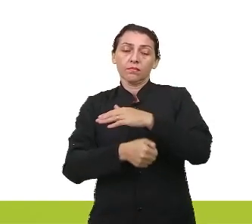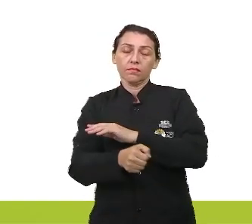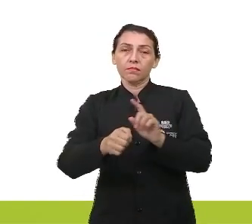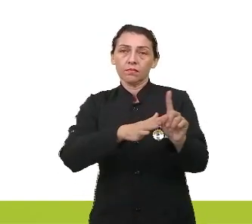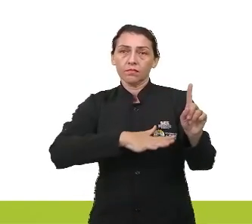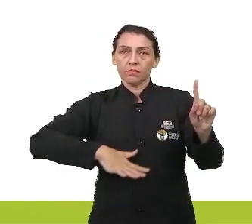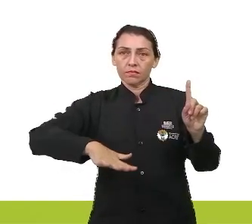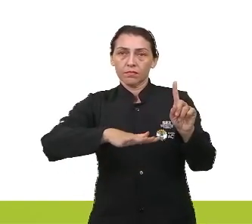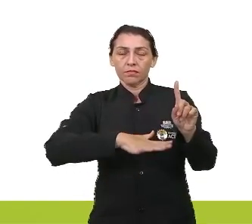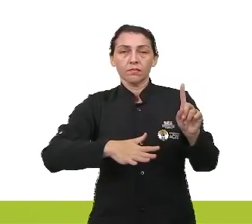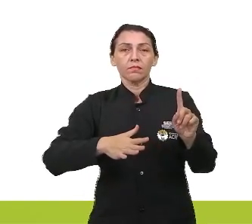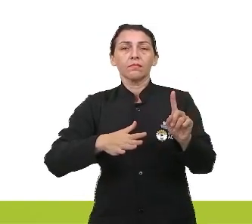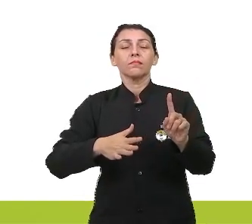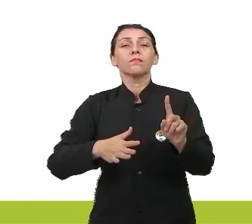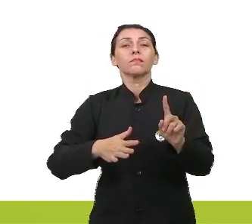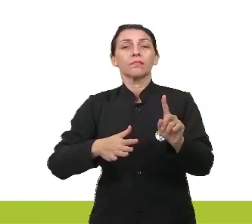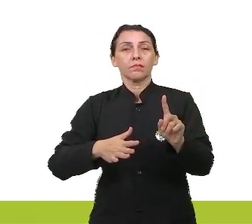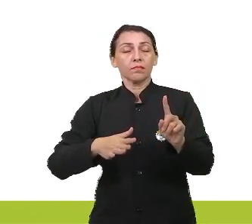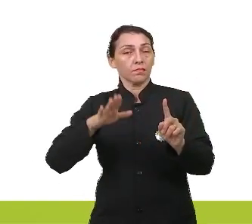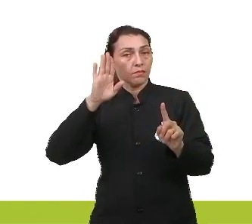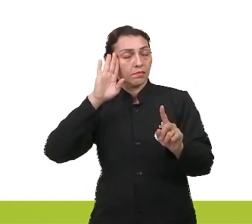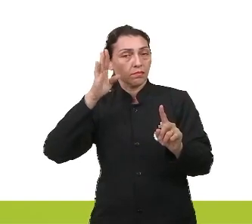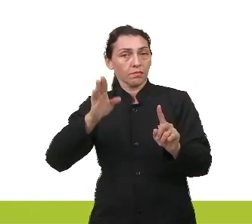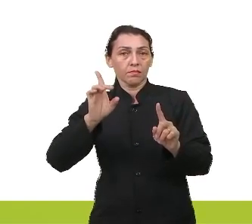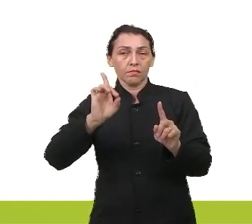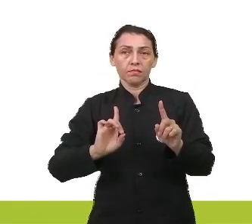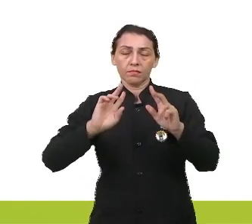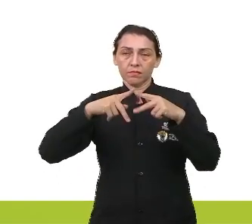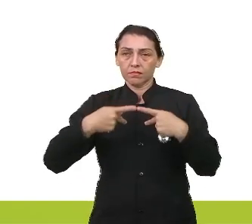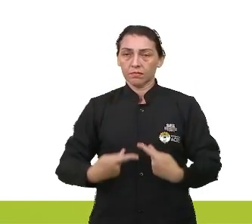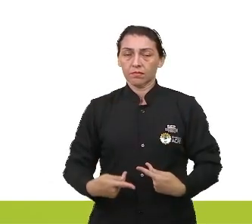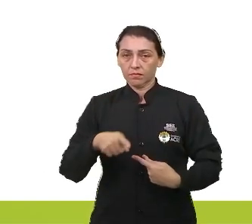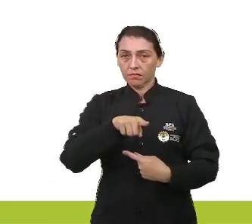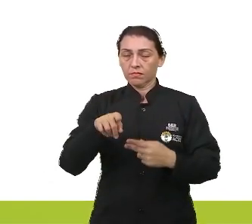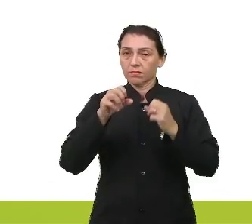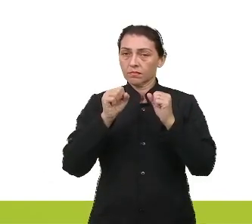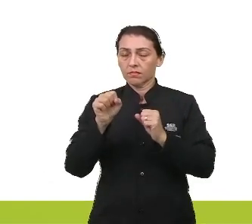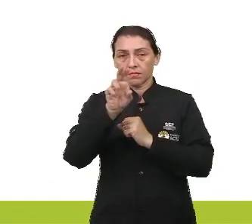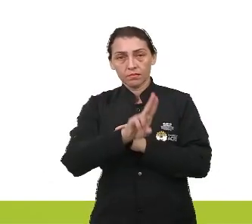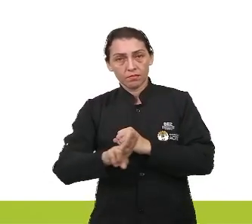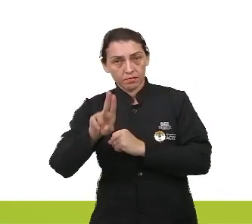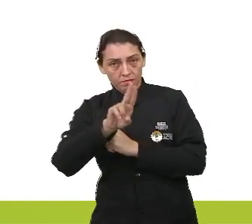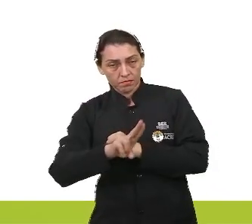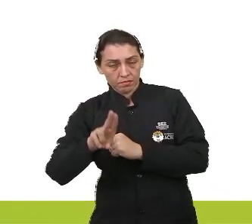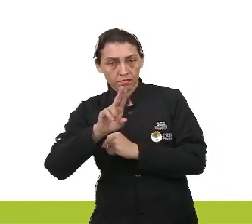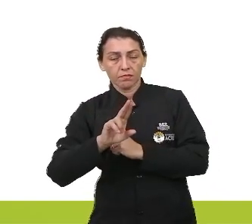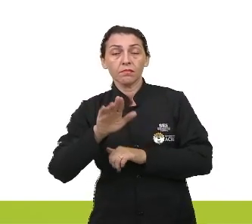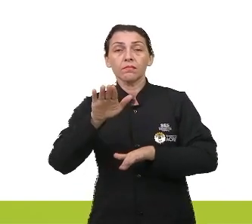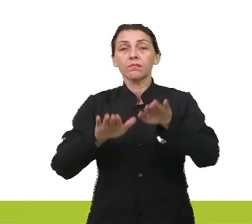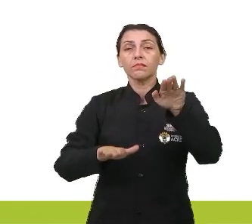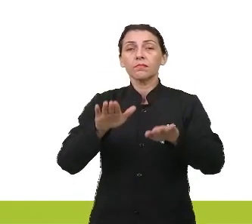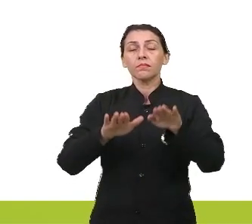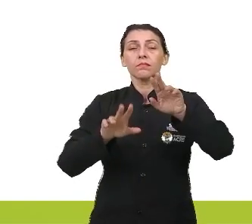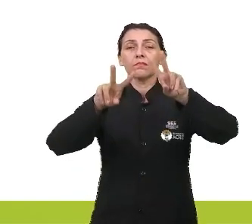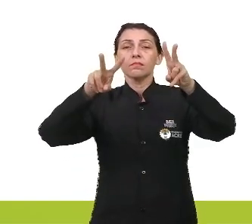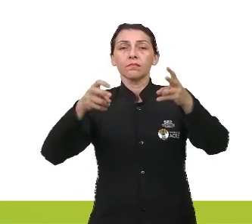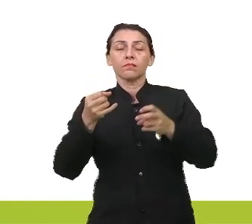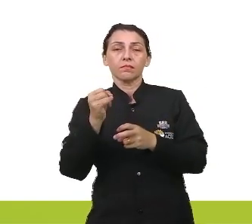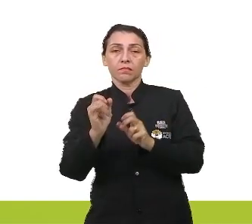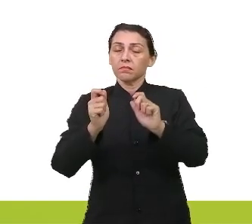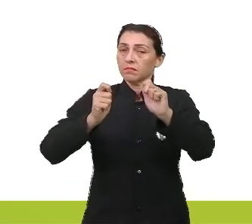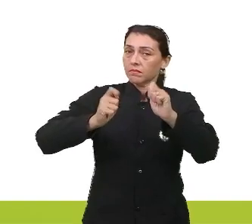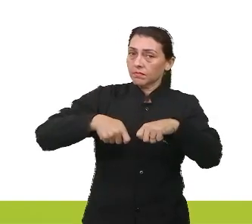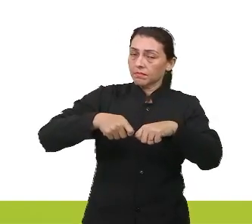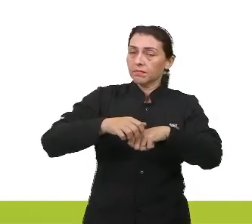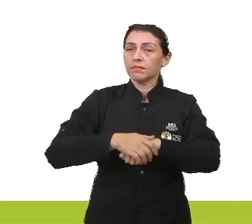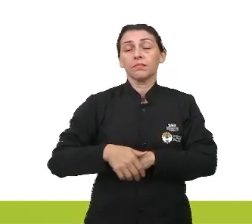sociedade. Princípios norteadores dos direitos humanos. Inclusive, vocês podem utilizar, né, dependendo aí do tema, se for